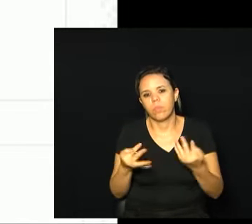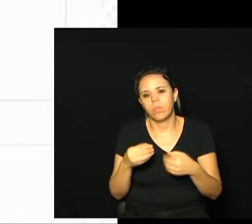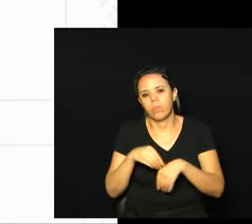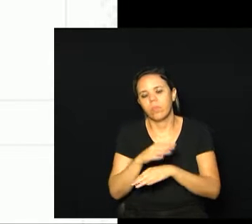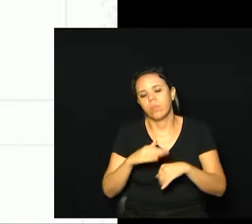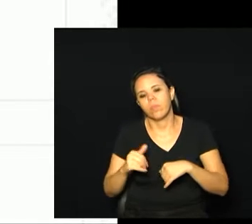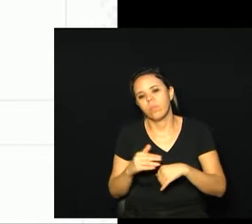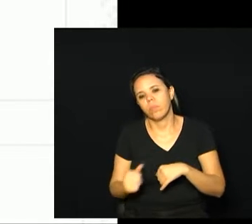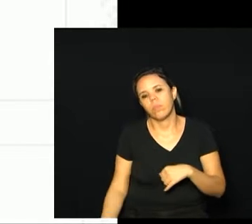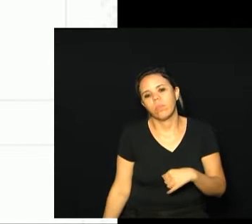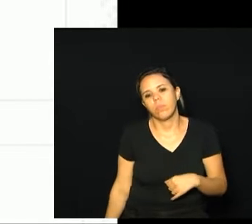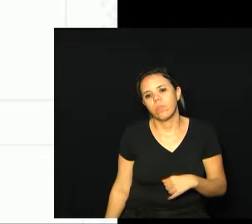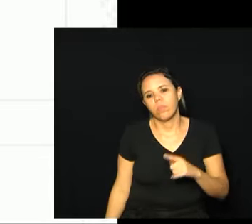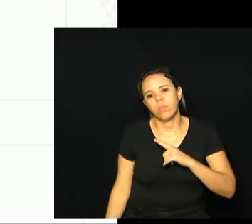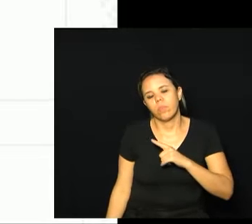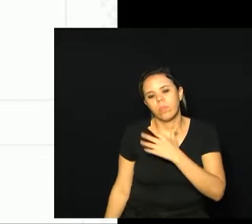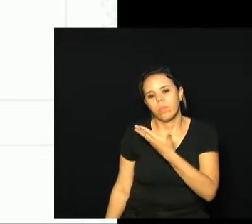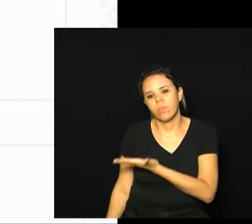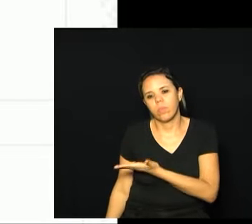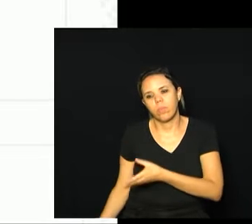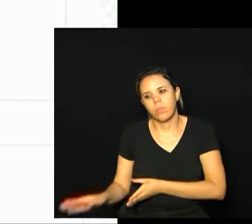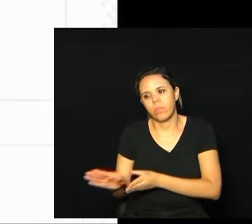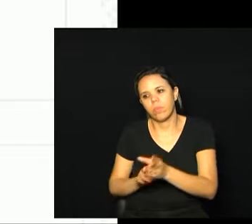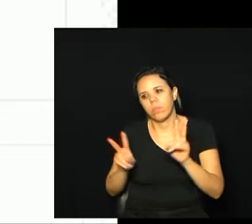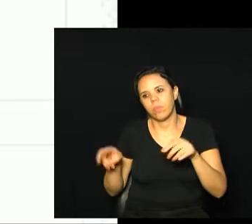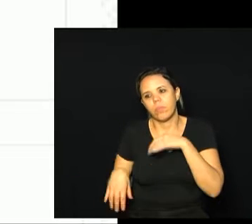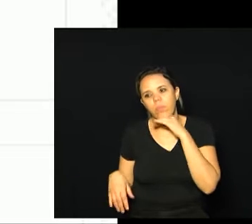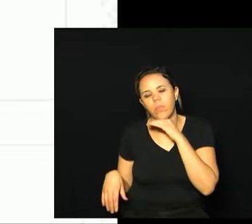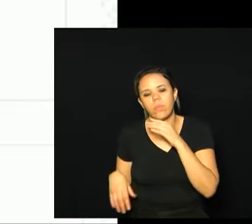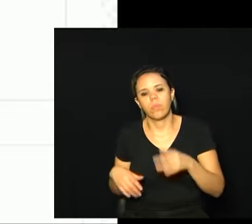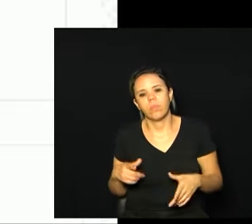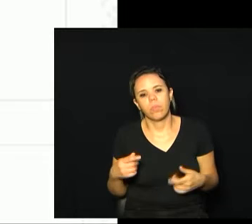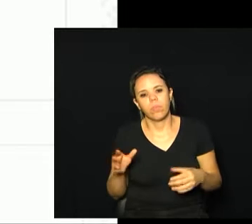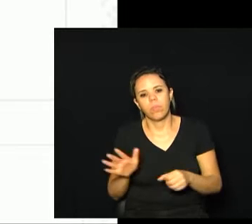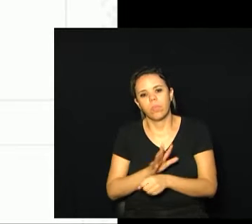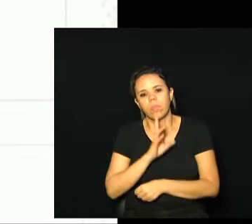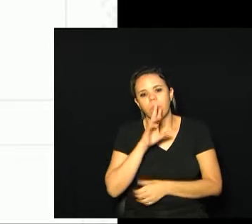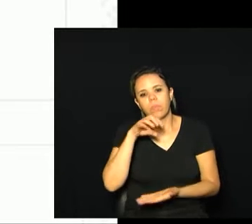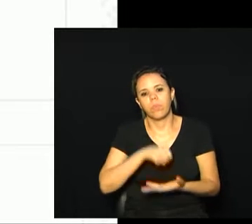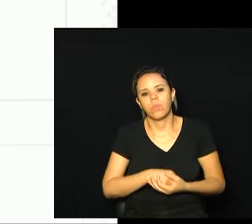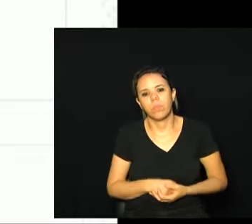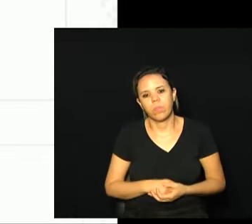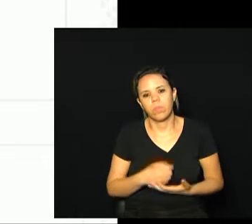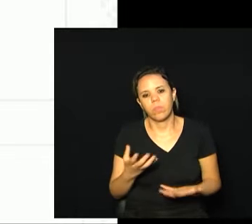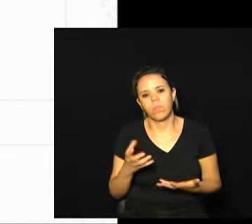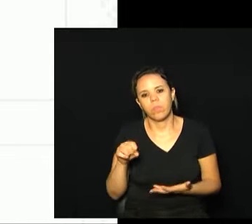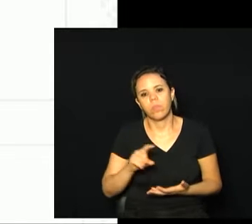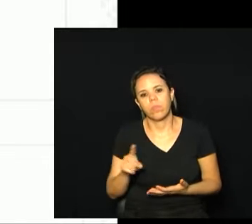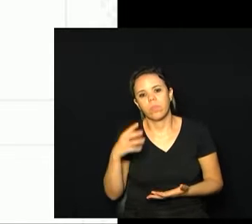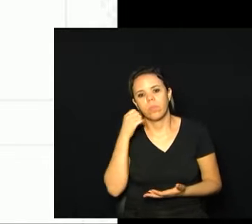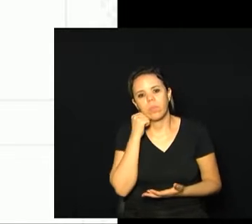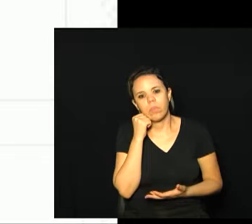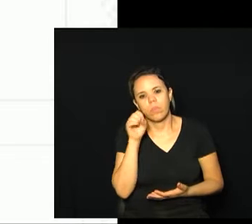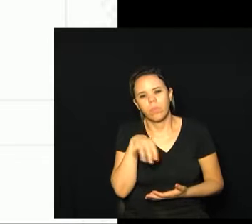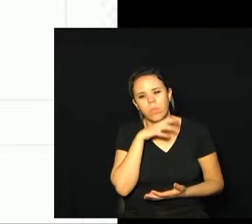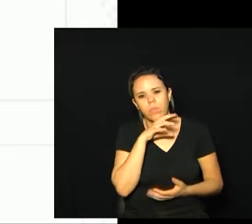carinho. E aí, tem aqui todas as orientações sobre o animal, você vai preencher se você quer ou não adotar esse